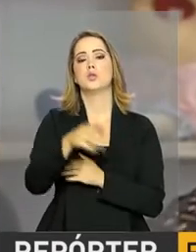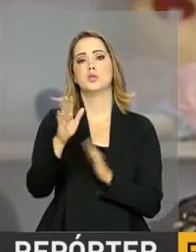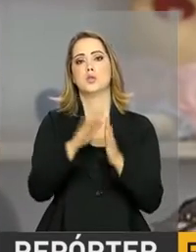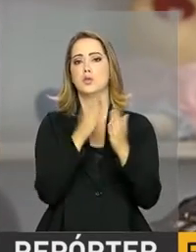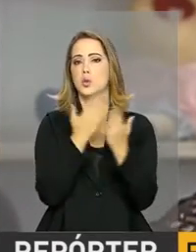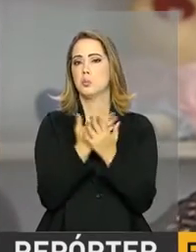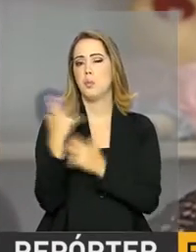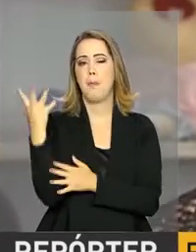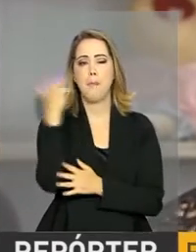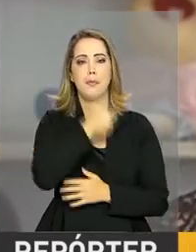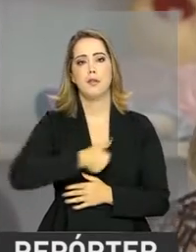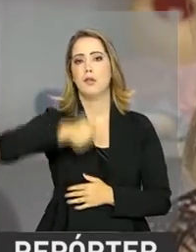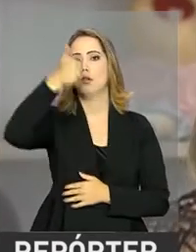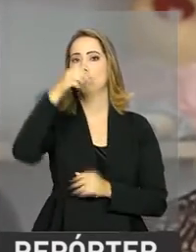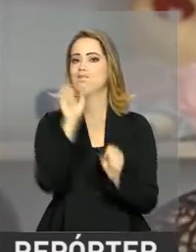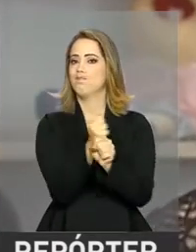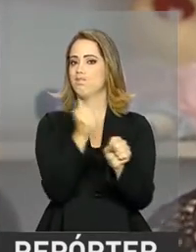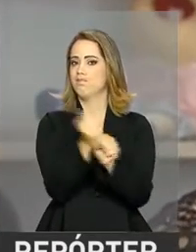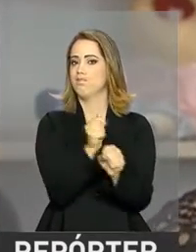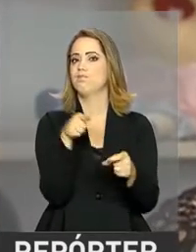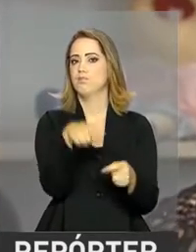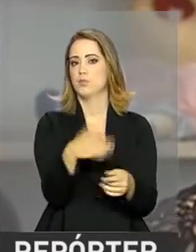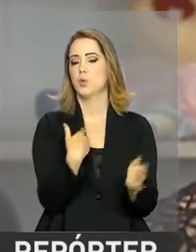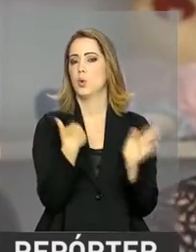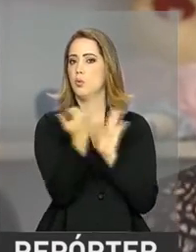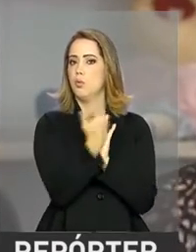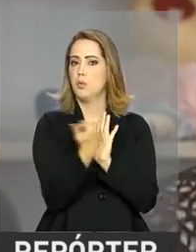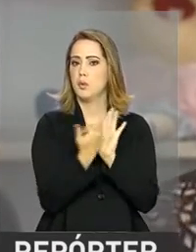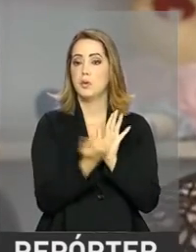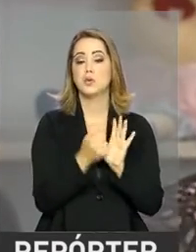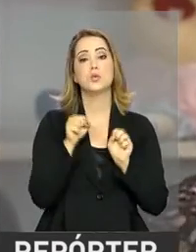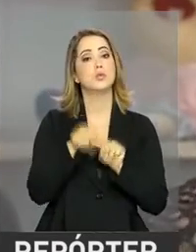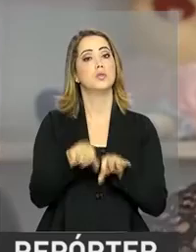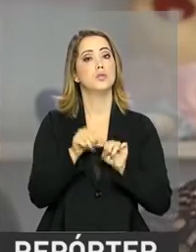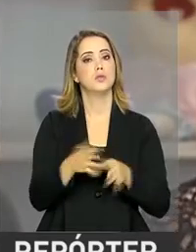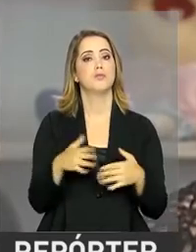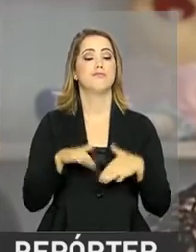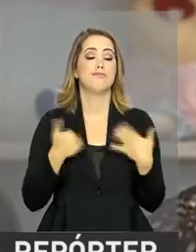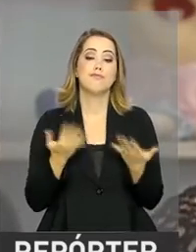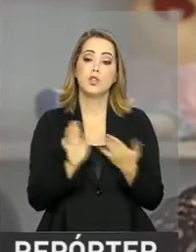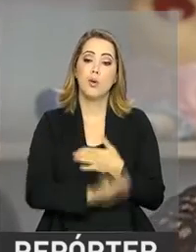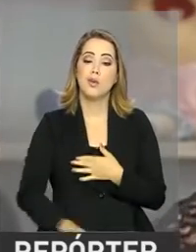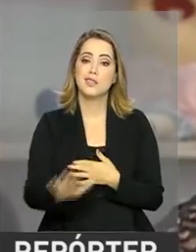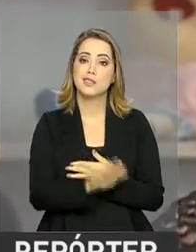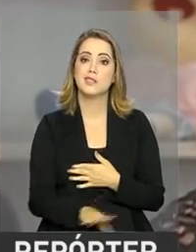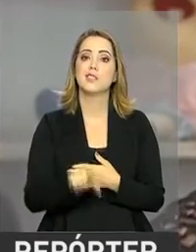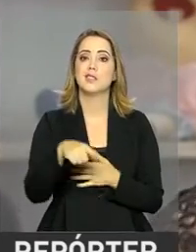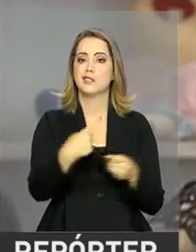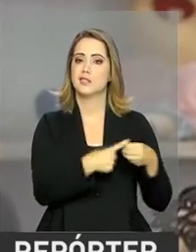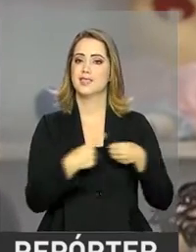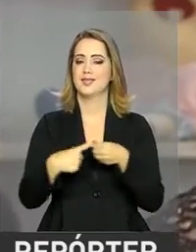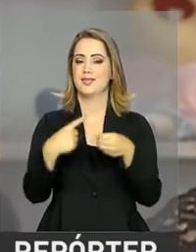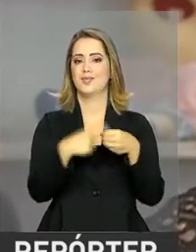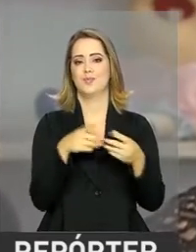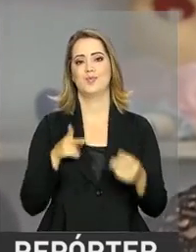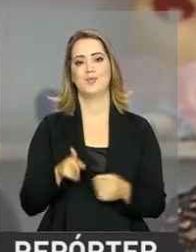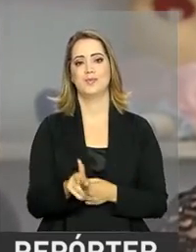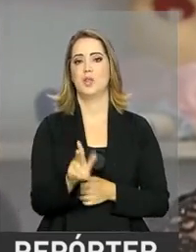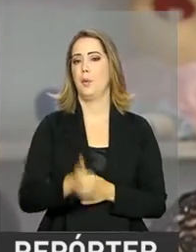ótima infraestrutura, projetos educacionais. Então as crianças do bairro e de toda a região aqui acabam